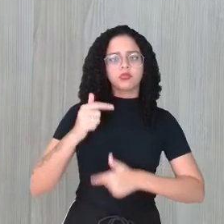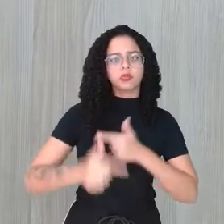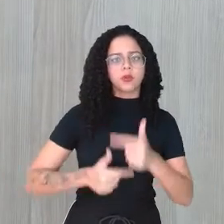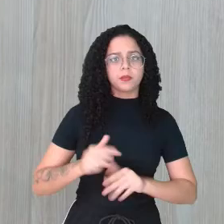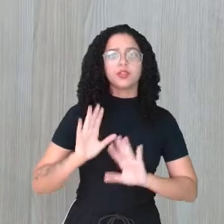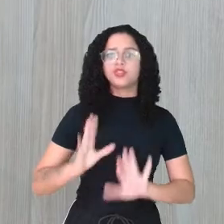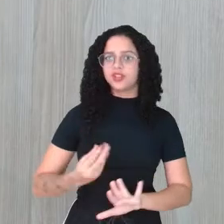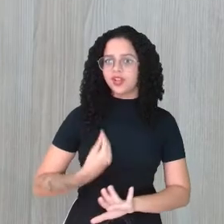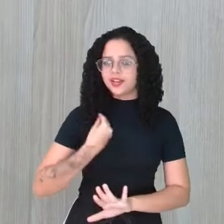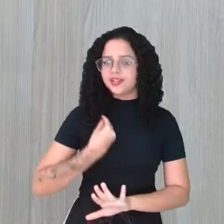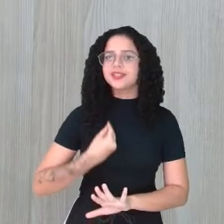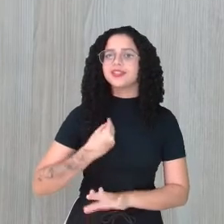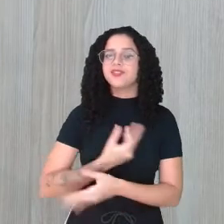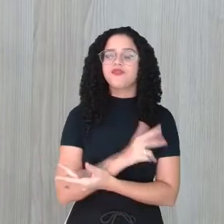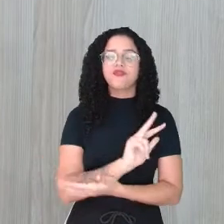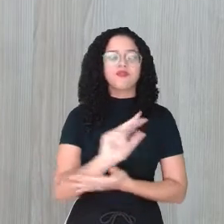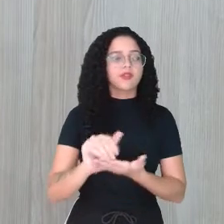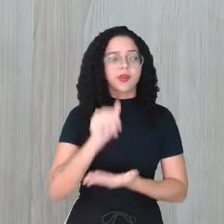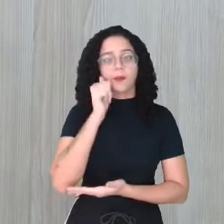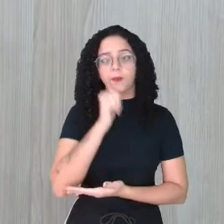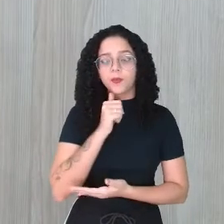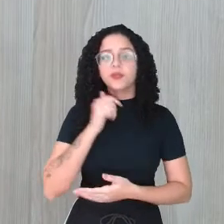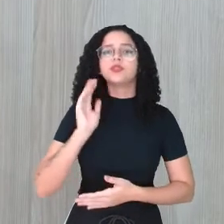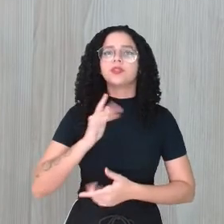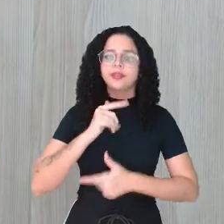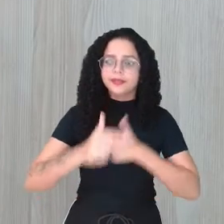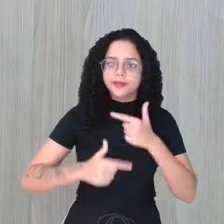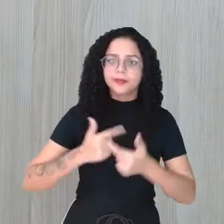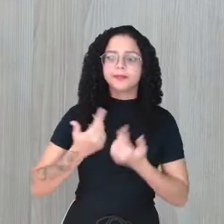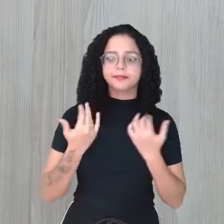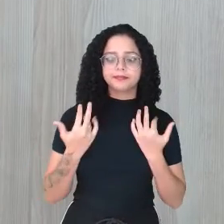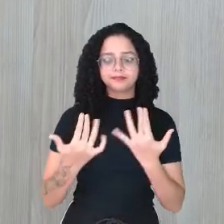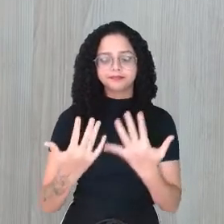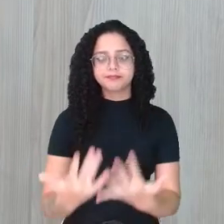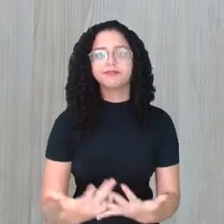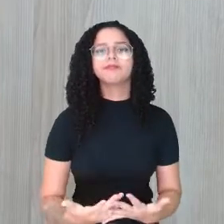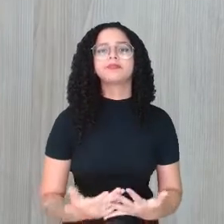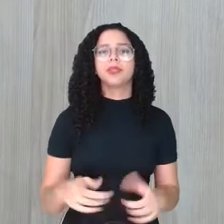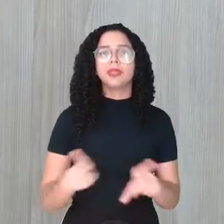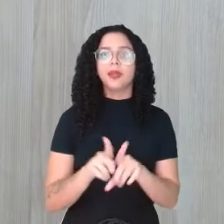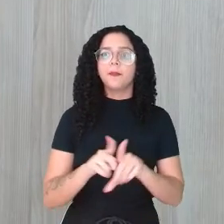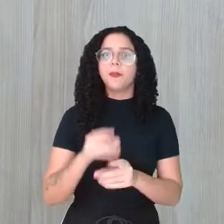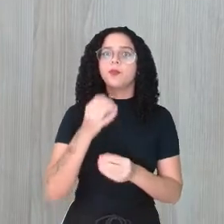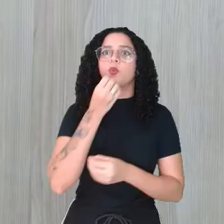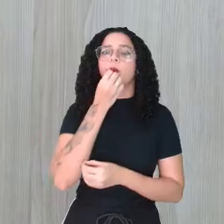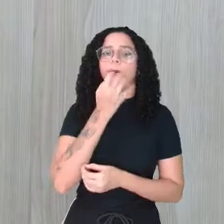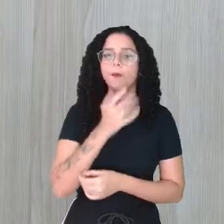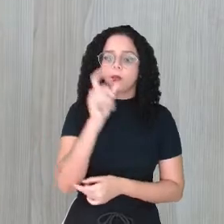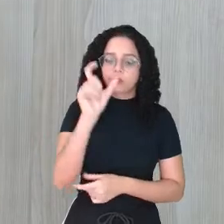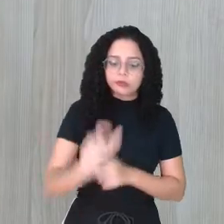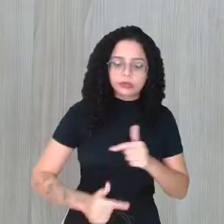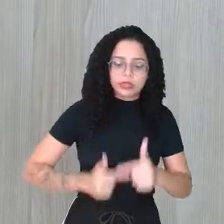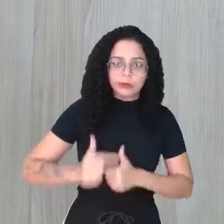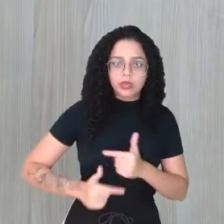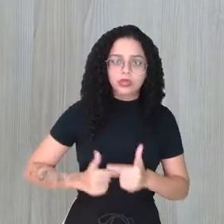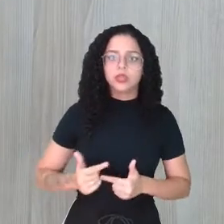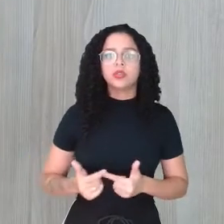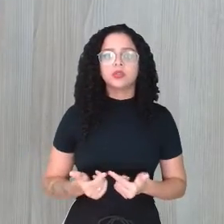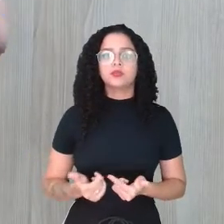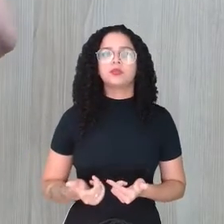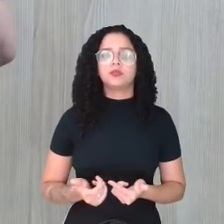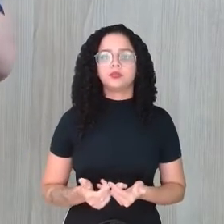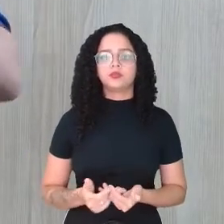que já existem várias mulheres aí que já trabalham com isso e que também são muito boas, né? A gente não está em momento nenhum